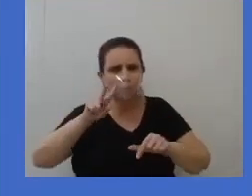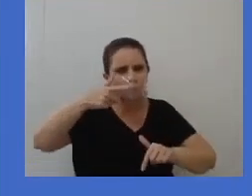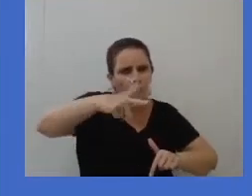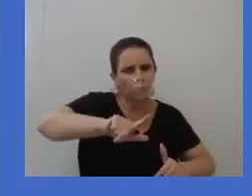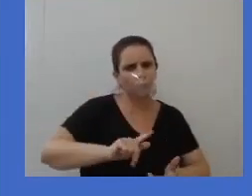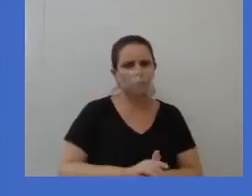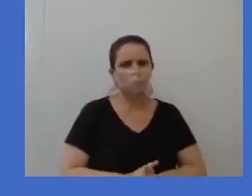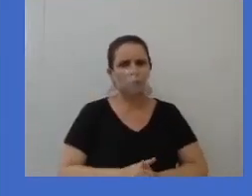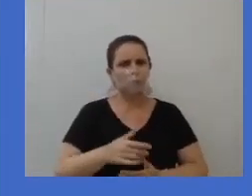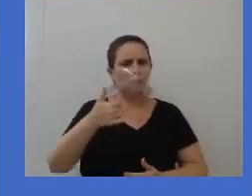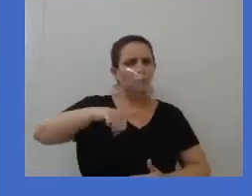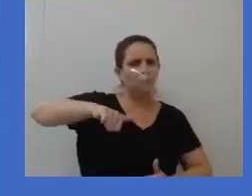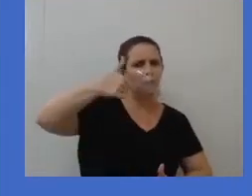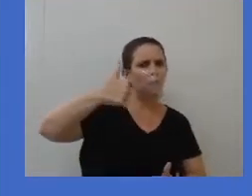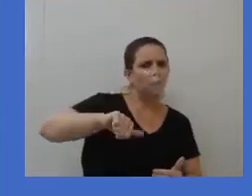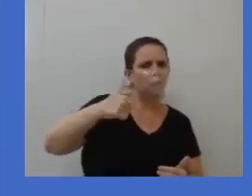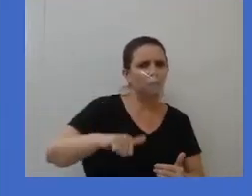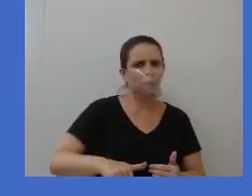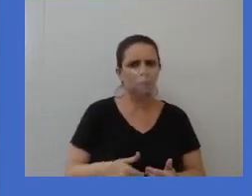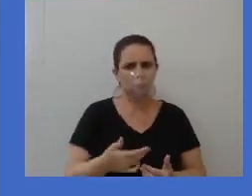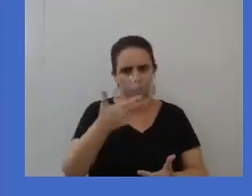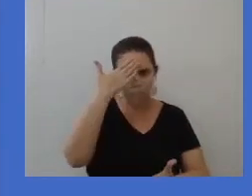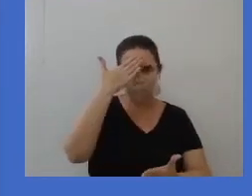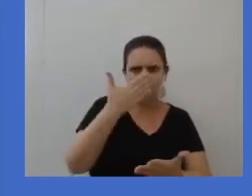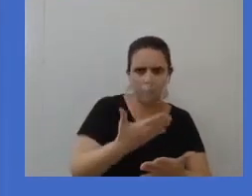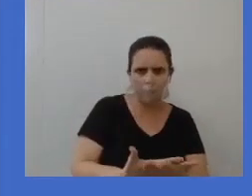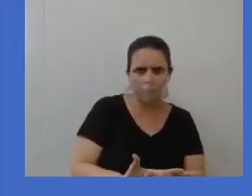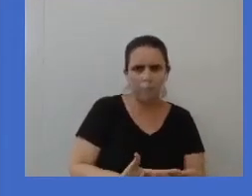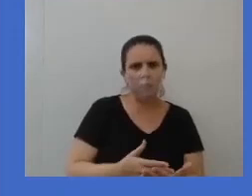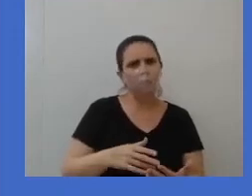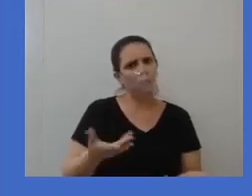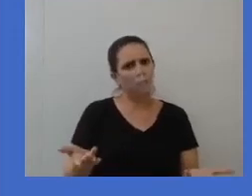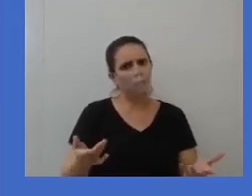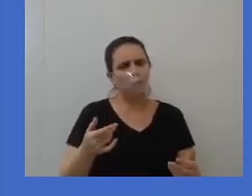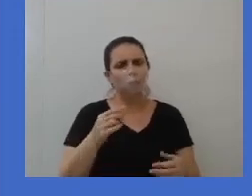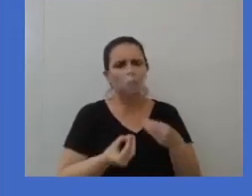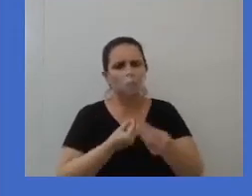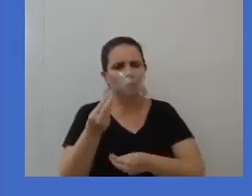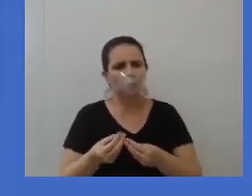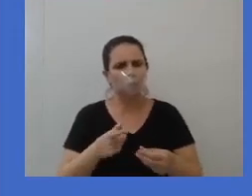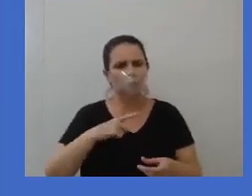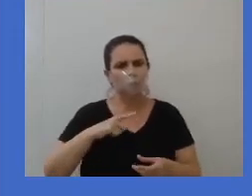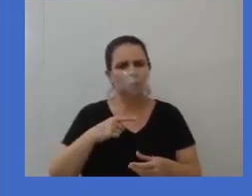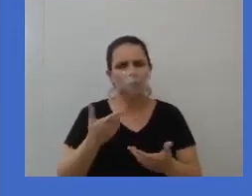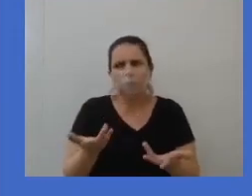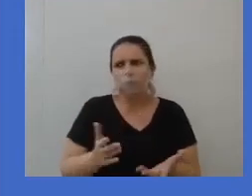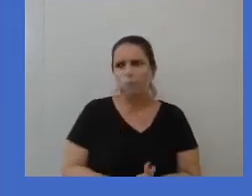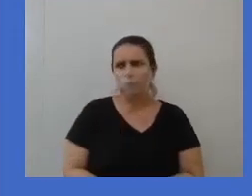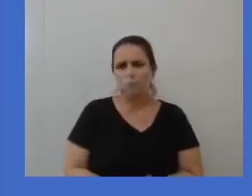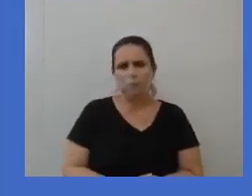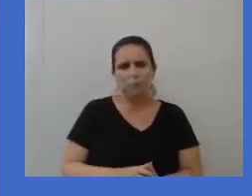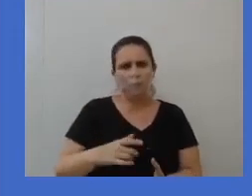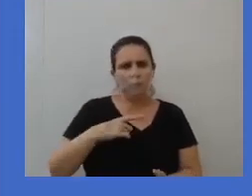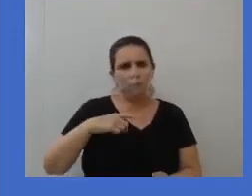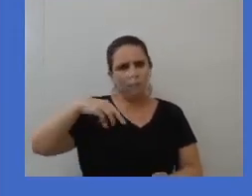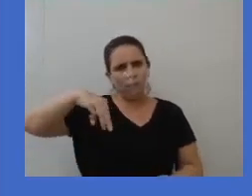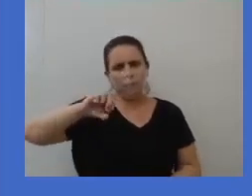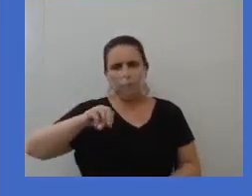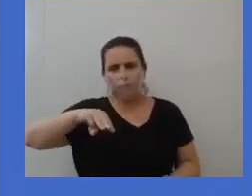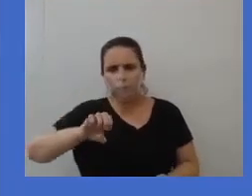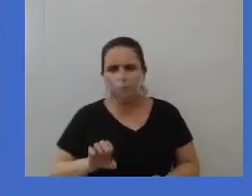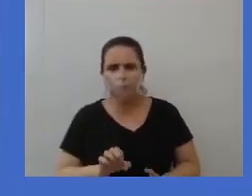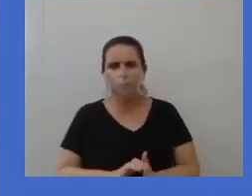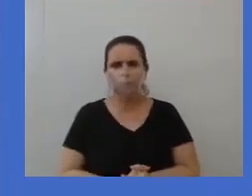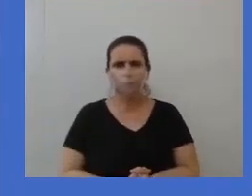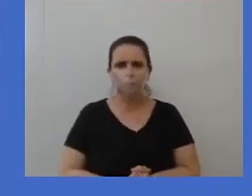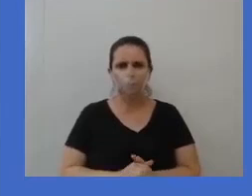Nós estamos avaliando a credibilidade e a utilidade das fontes. Nós temos aí esse meme. Eu coloquei aí